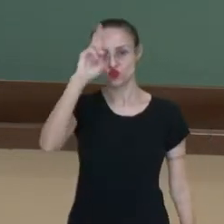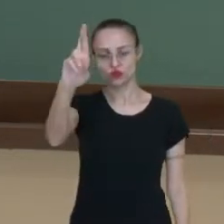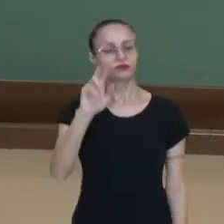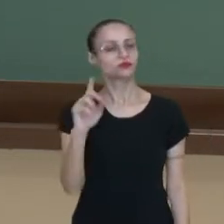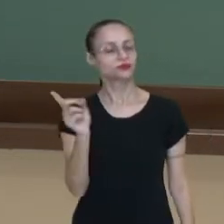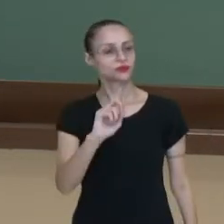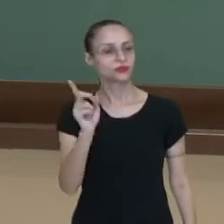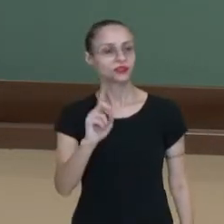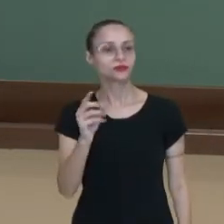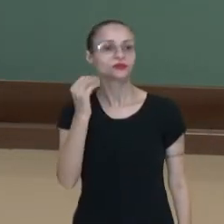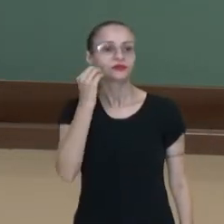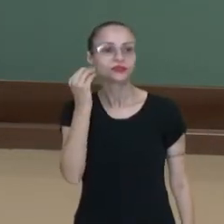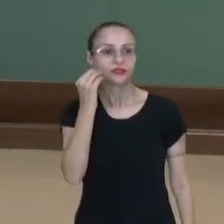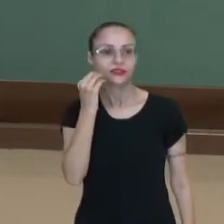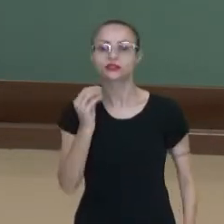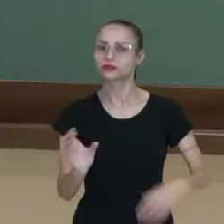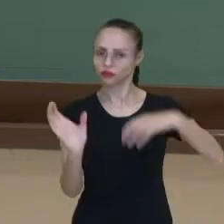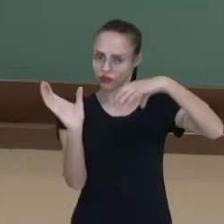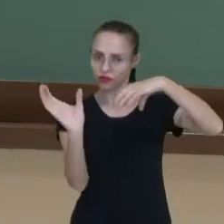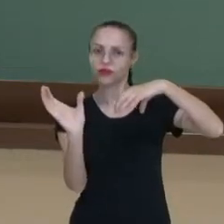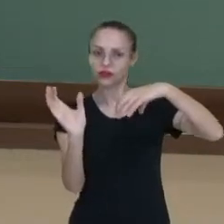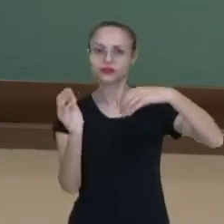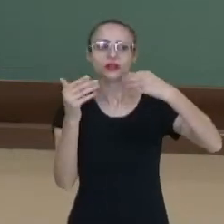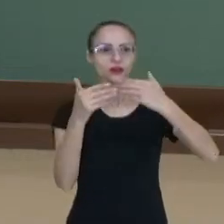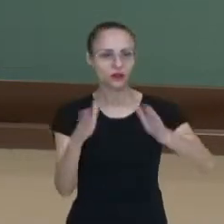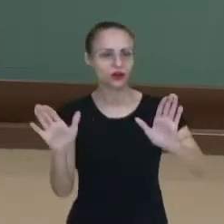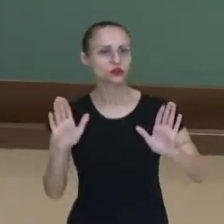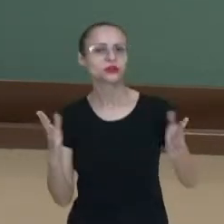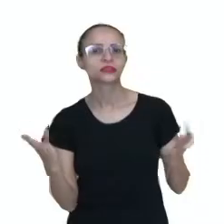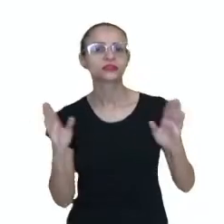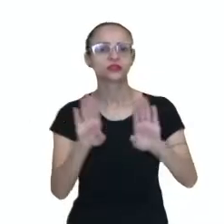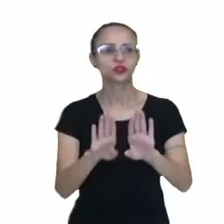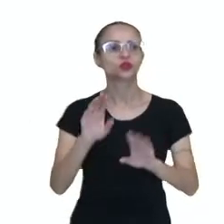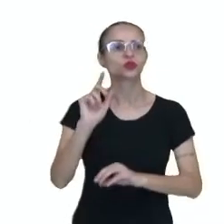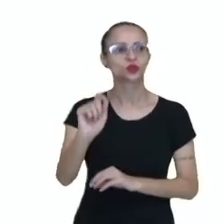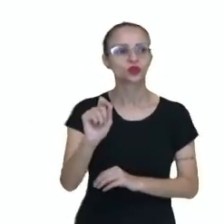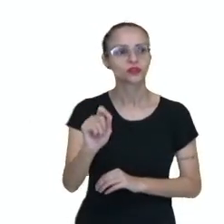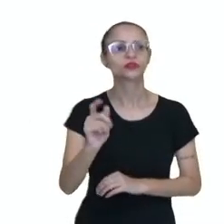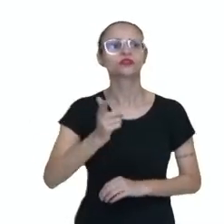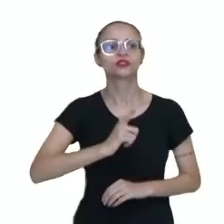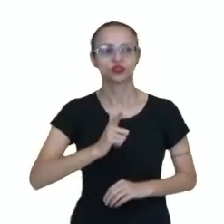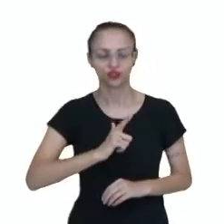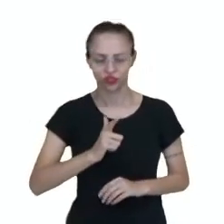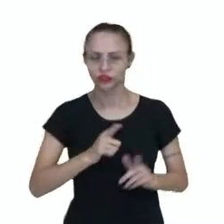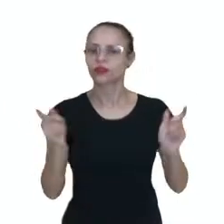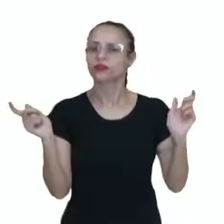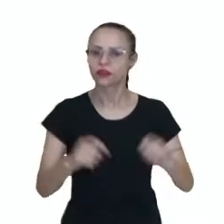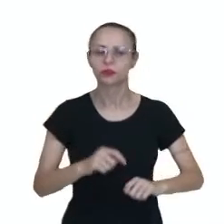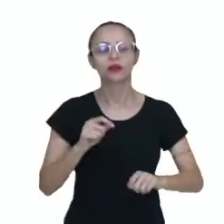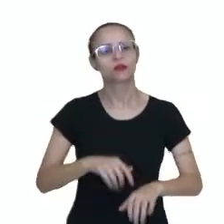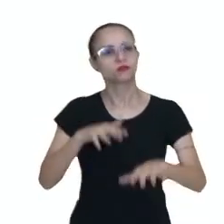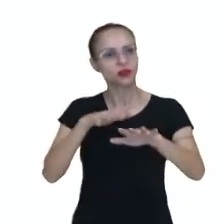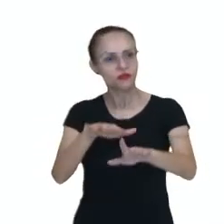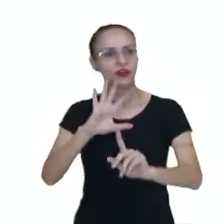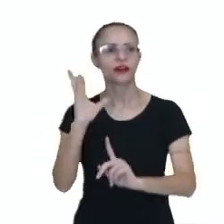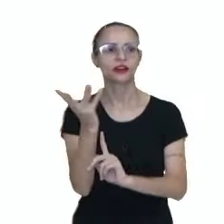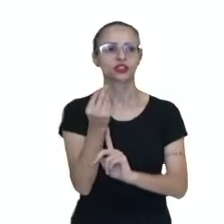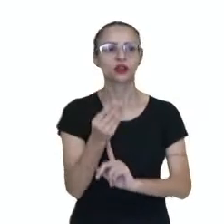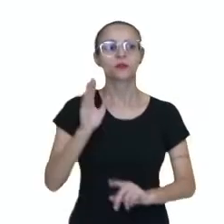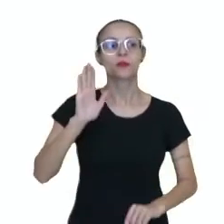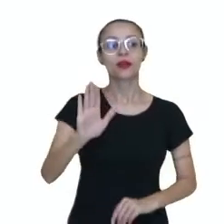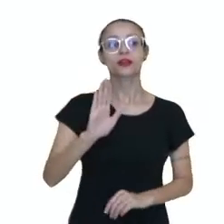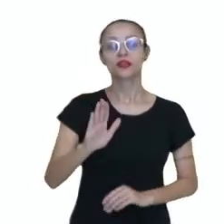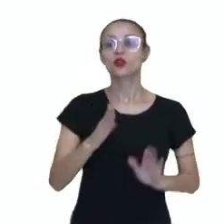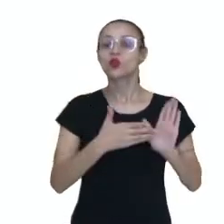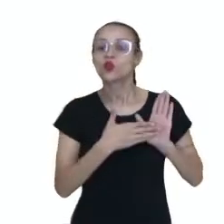Eles acabaram, por exemplo, mantendo o Congresso aberto, com breves exceções, em que fechavam. E haviam possibilidades de manifestações artísticas, mas os primeiros